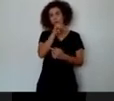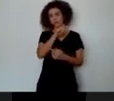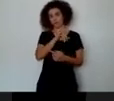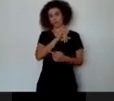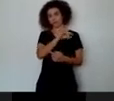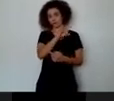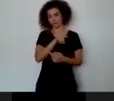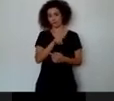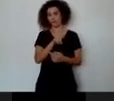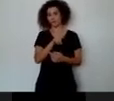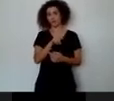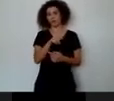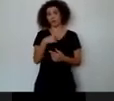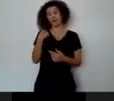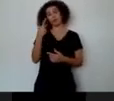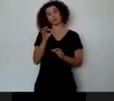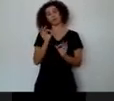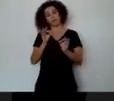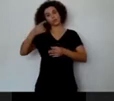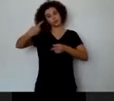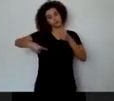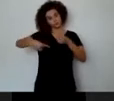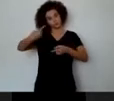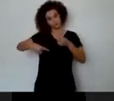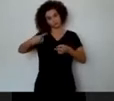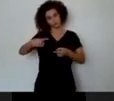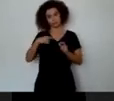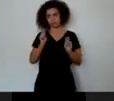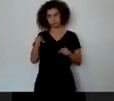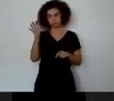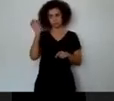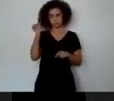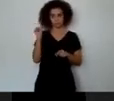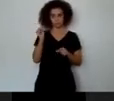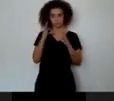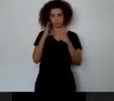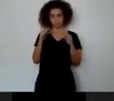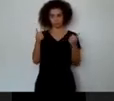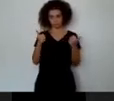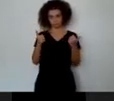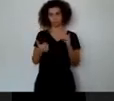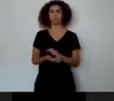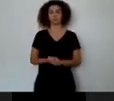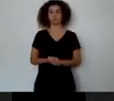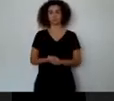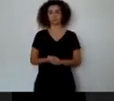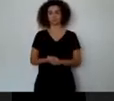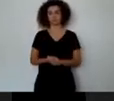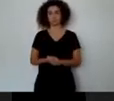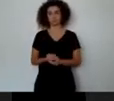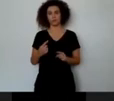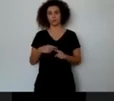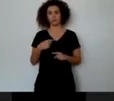troca muito bacana para a gente poder discutir. Tá dando para me ouvir direito? Ai, que eu tenho pavor de ficar